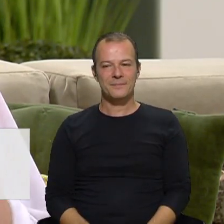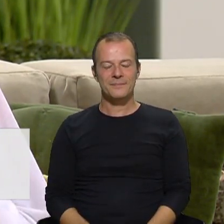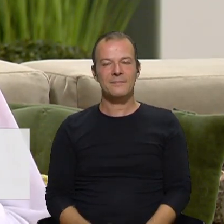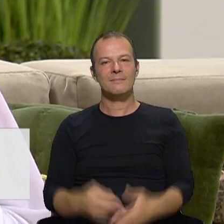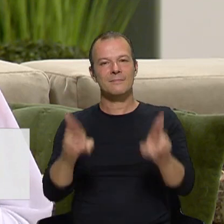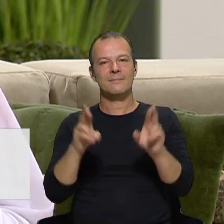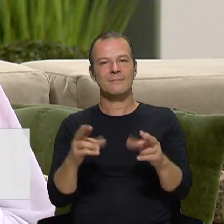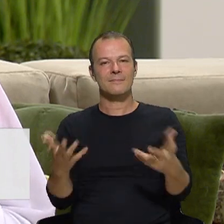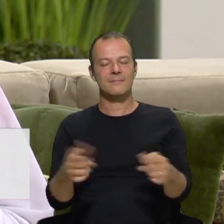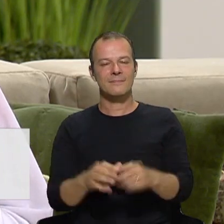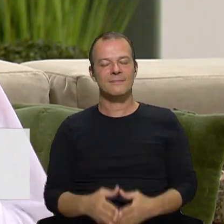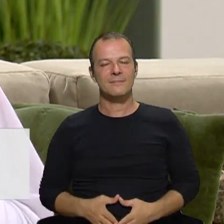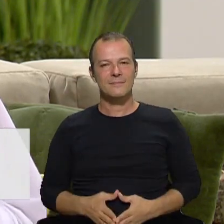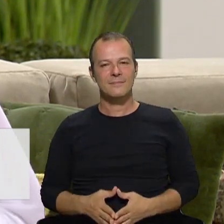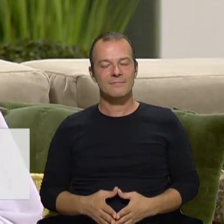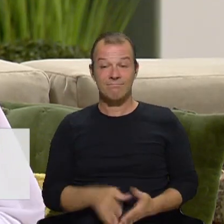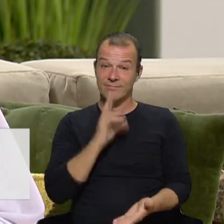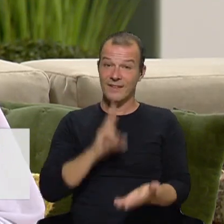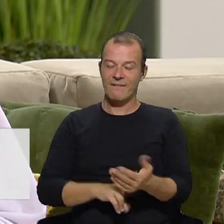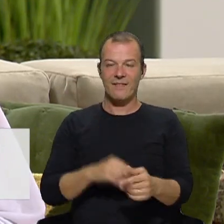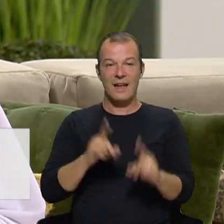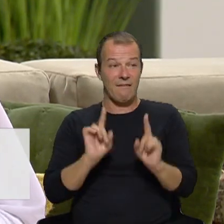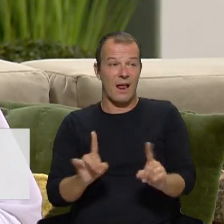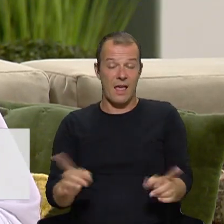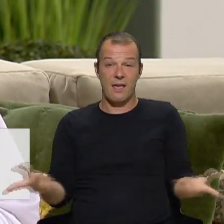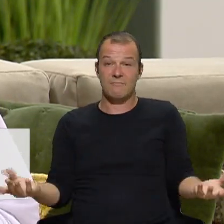na expectativa de realmente isto é verdade.